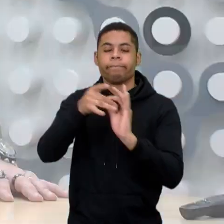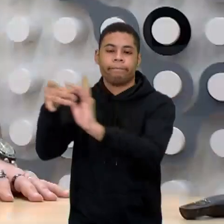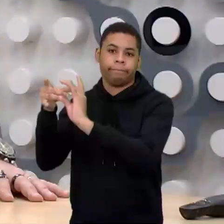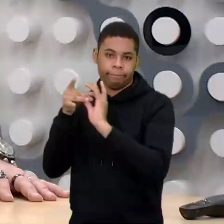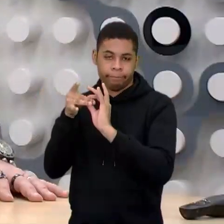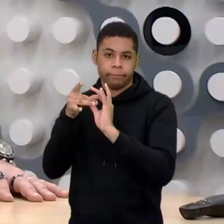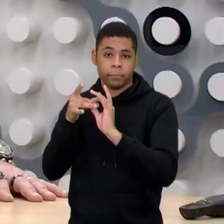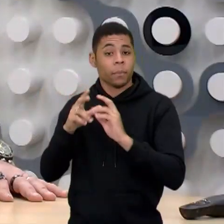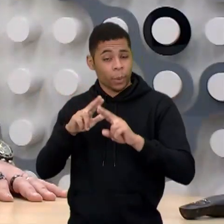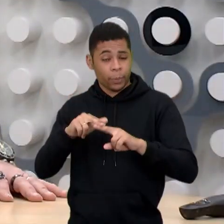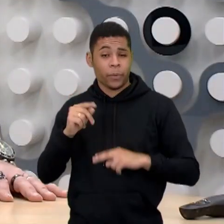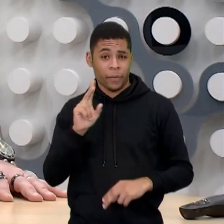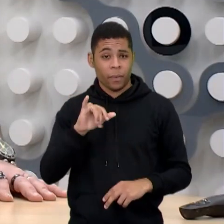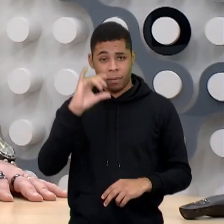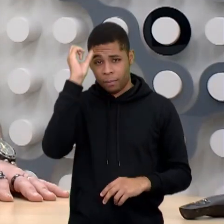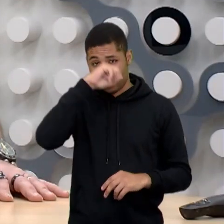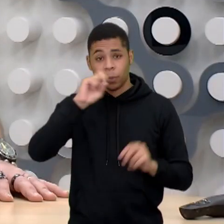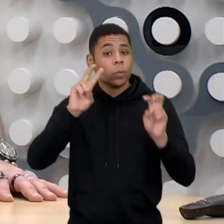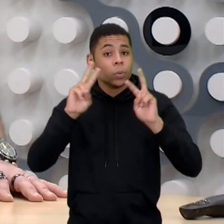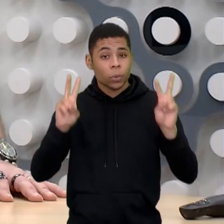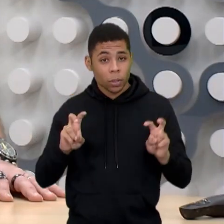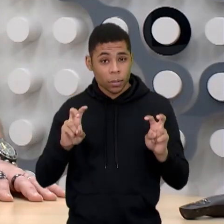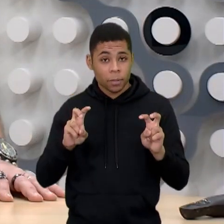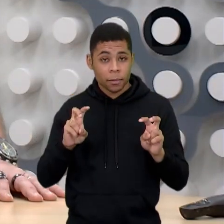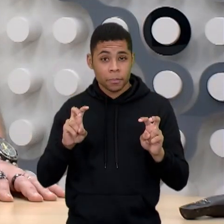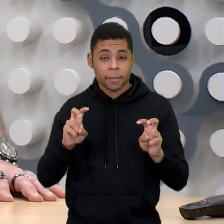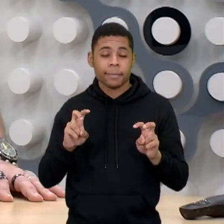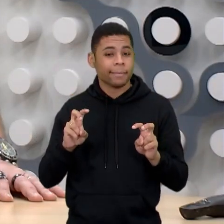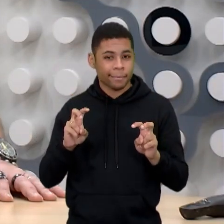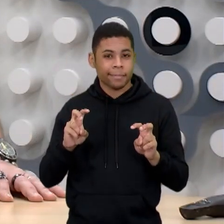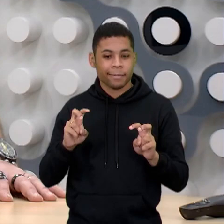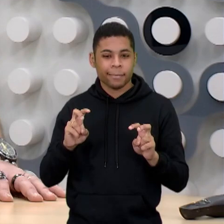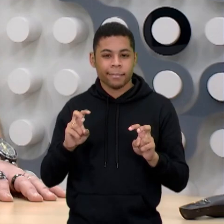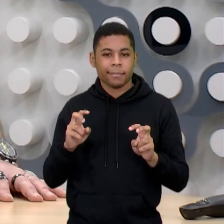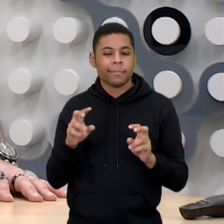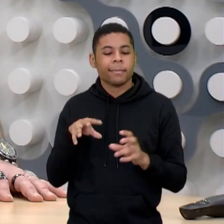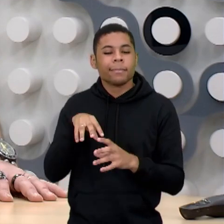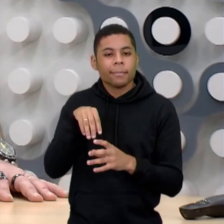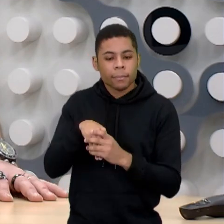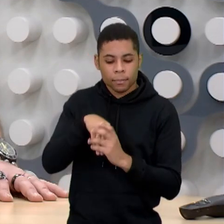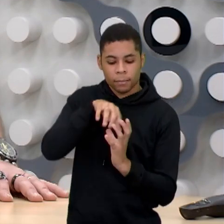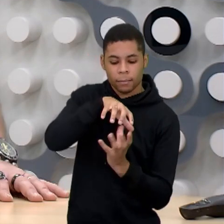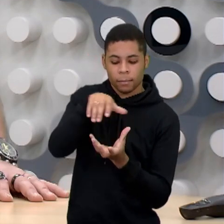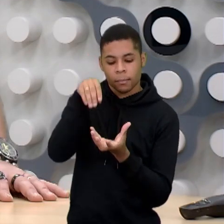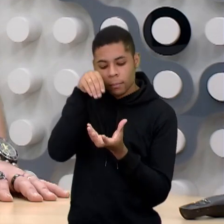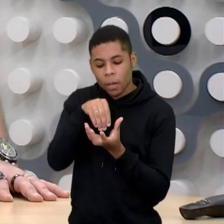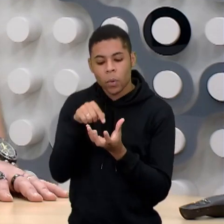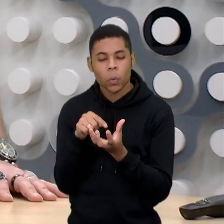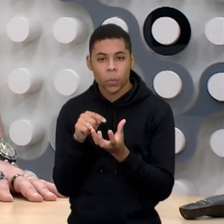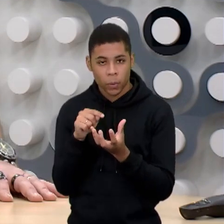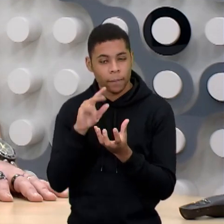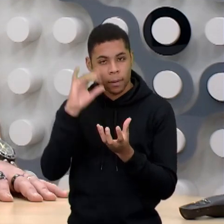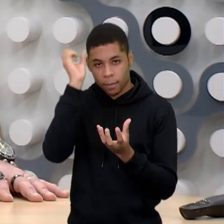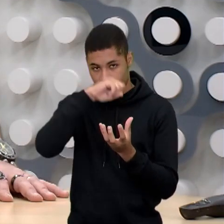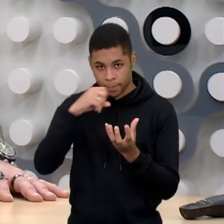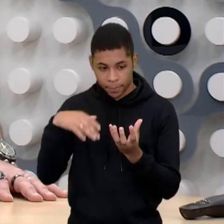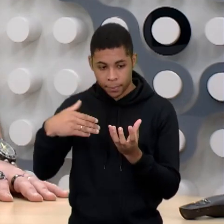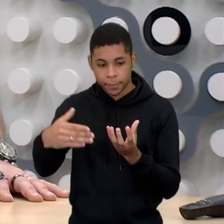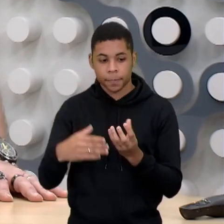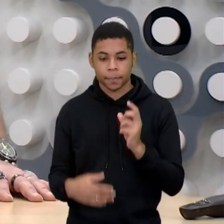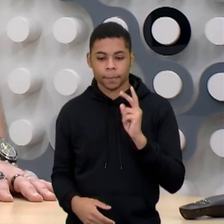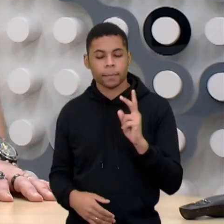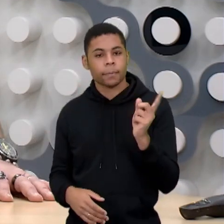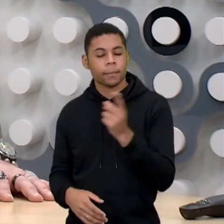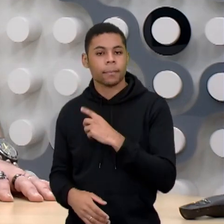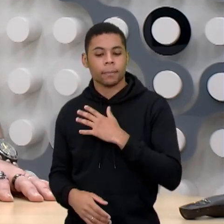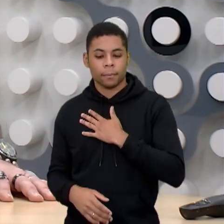interligados. Por isso que aí nós vamos falar sobre a questão aí da estrutura interna do planeta, Então nós vamos mostrar toda essa questão